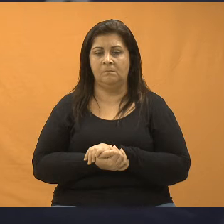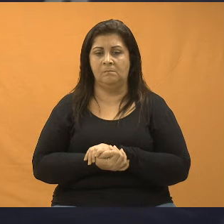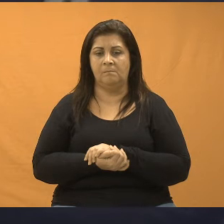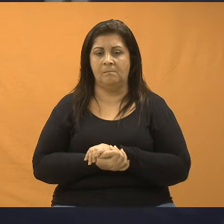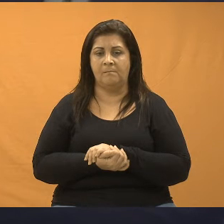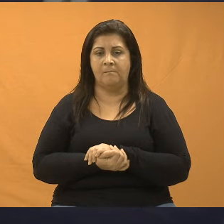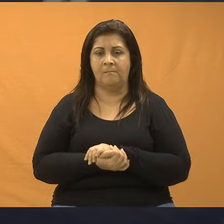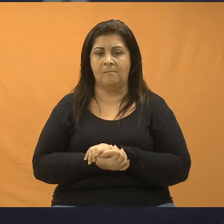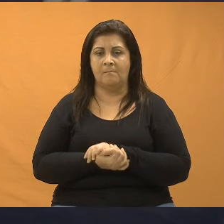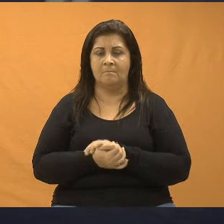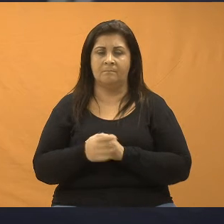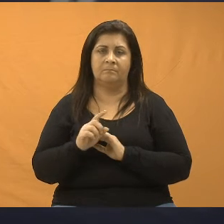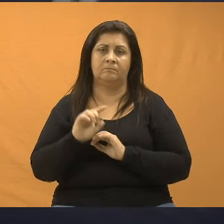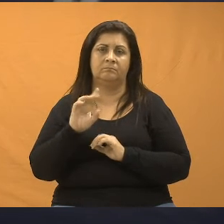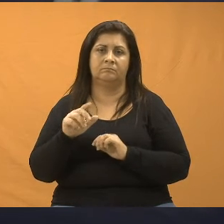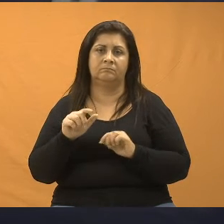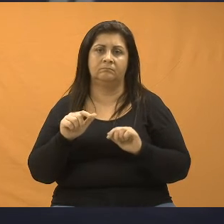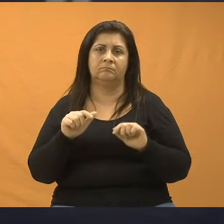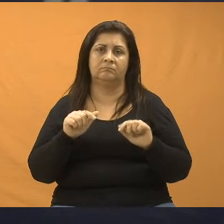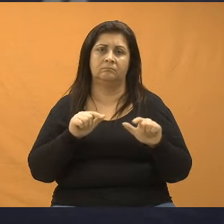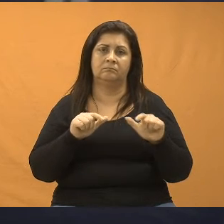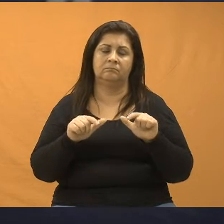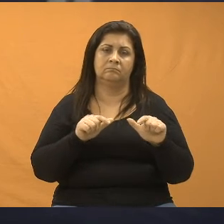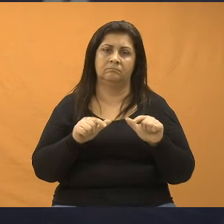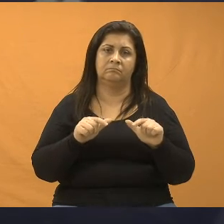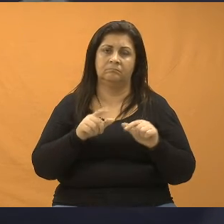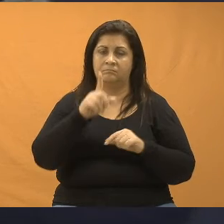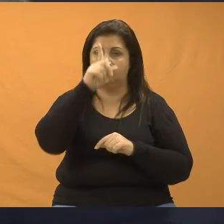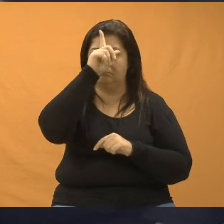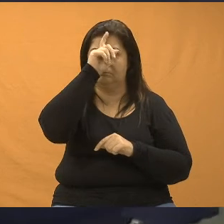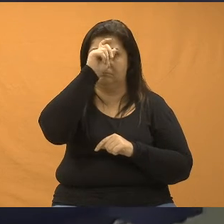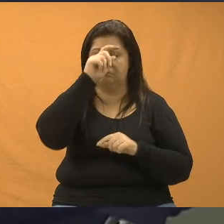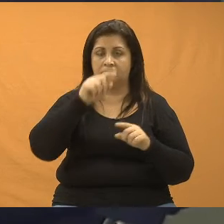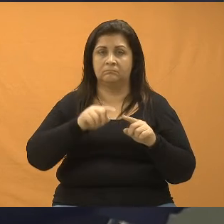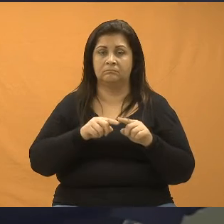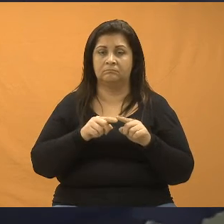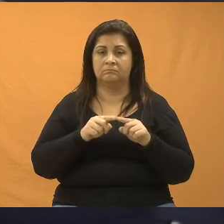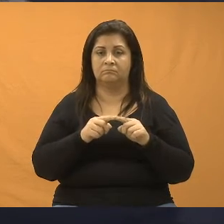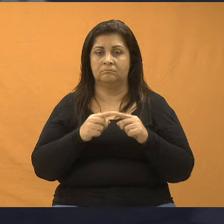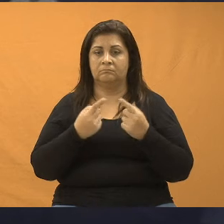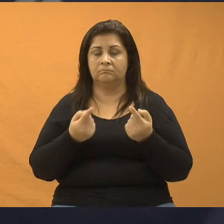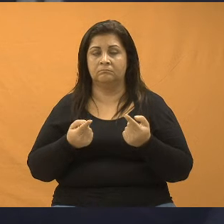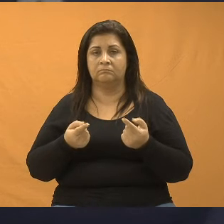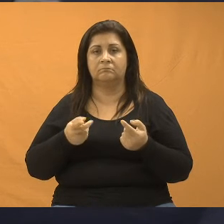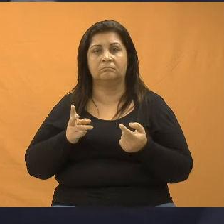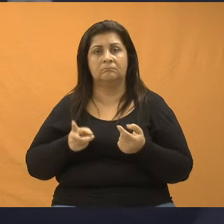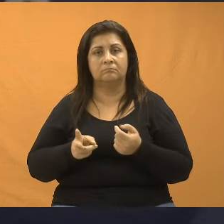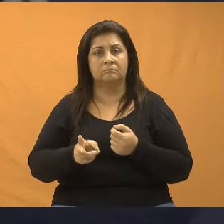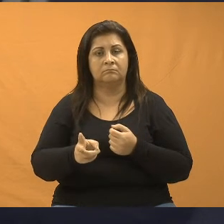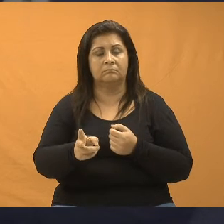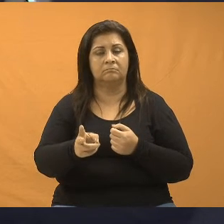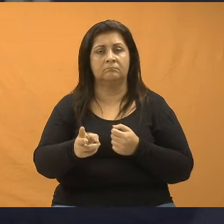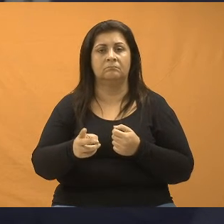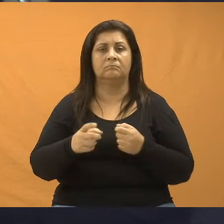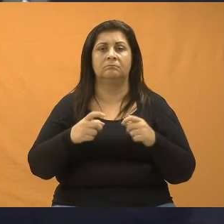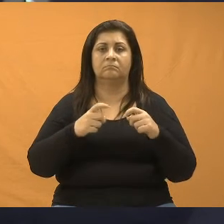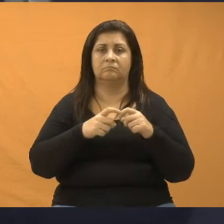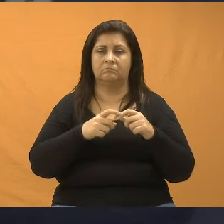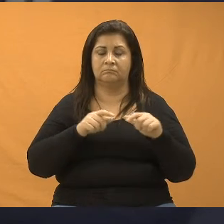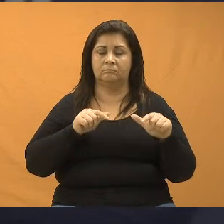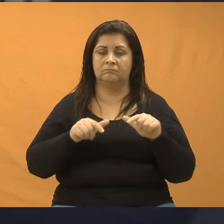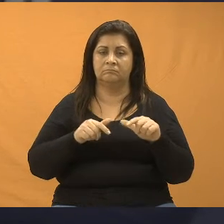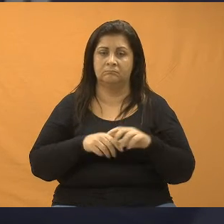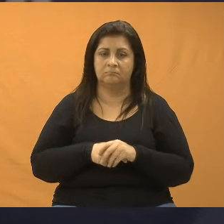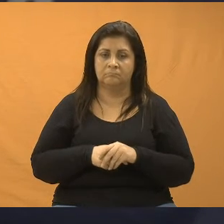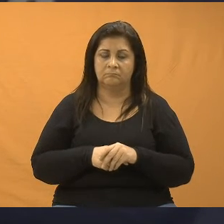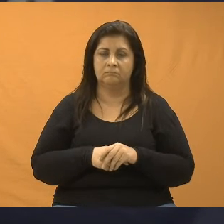Não só com relação ao funcionamento da Santa Casa, mas ao trabalho, continuidade do trabalho nosso,